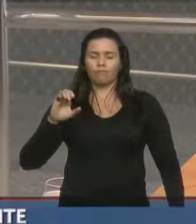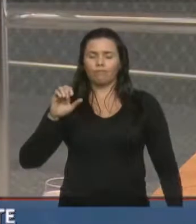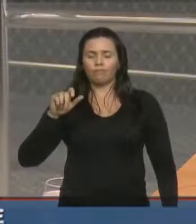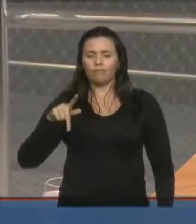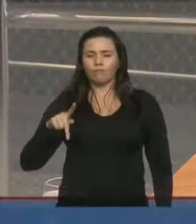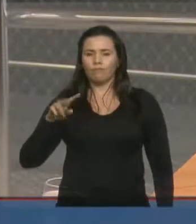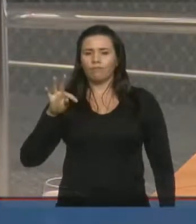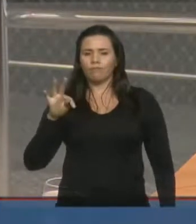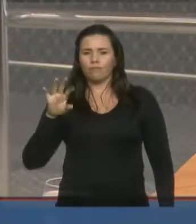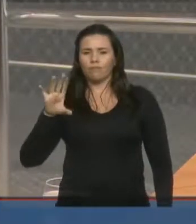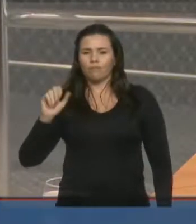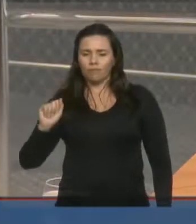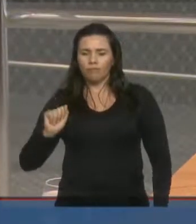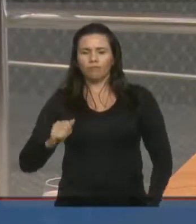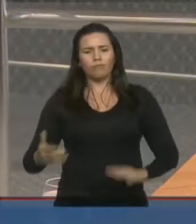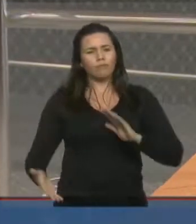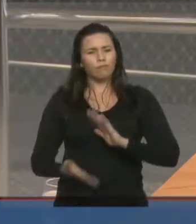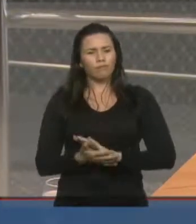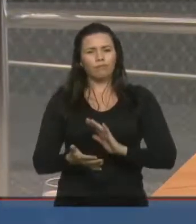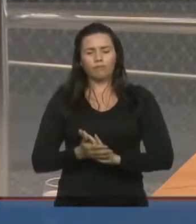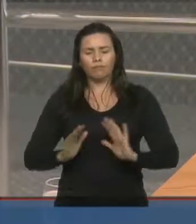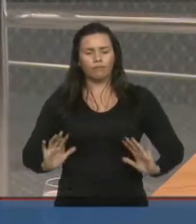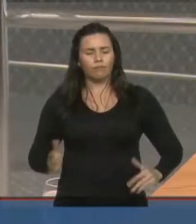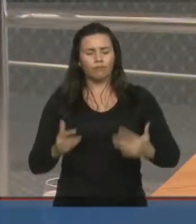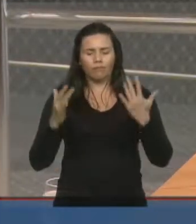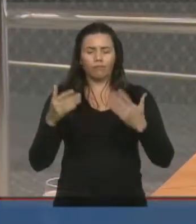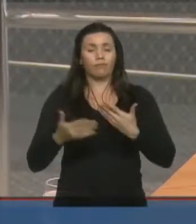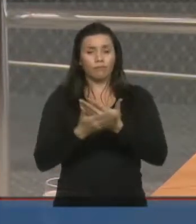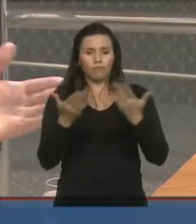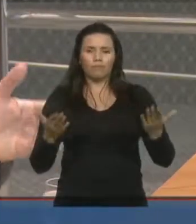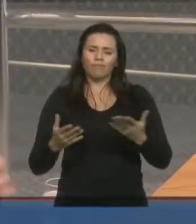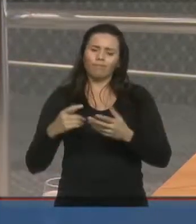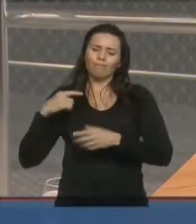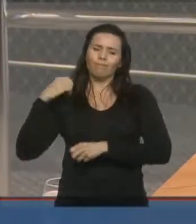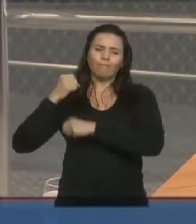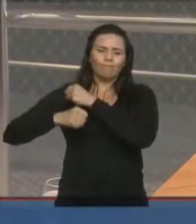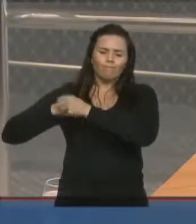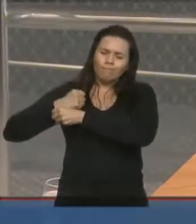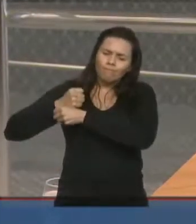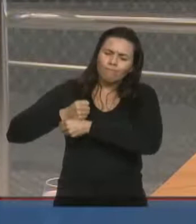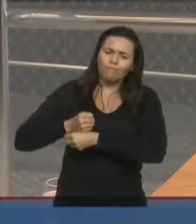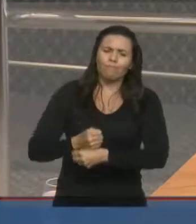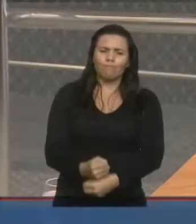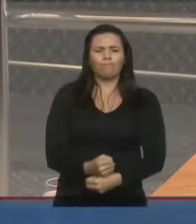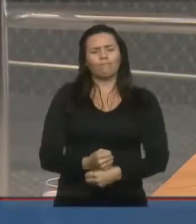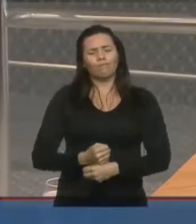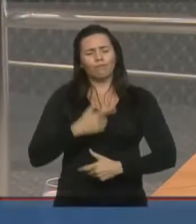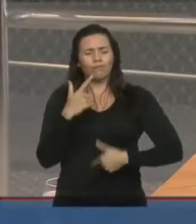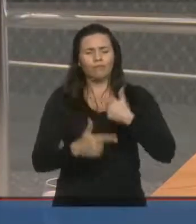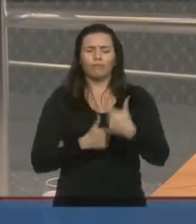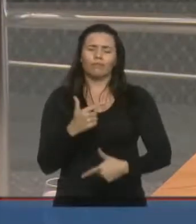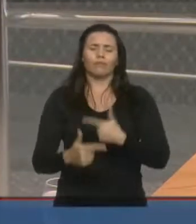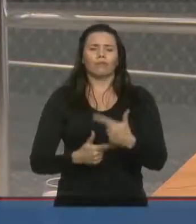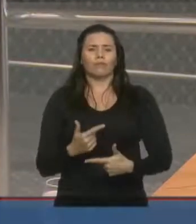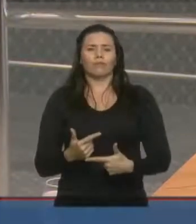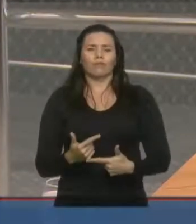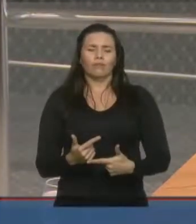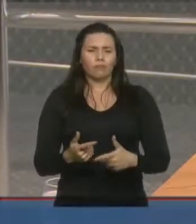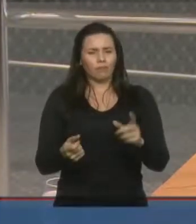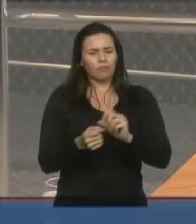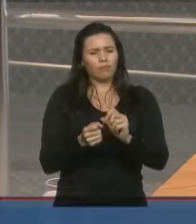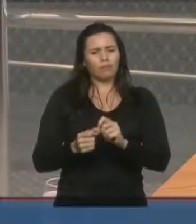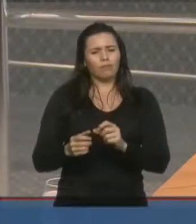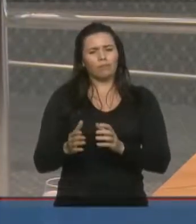Parabéns a todos aqueles que construíram esse caminho nas mais diversas formas, e o Ministério Público do Estado do Maranhão se